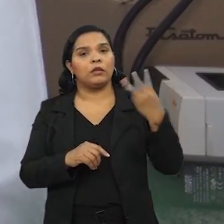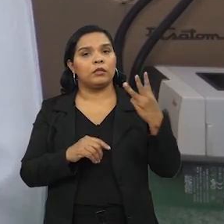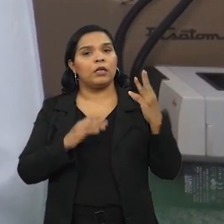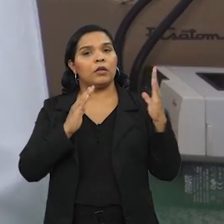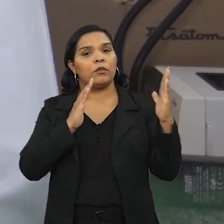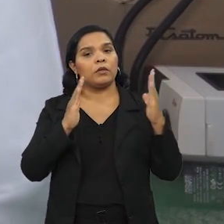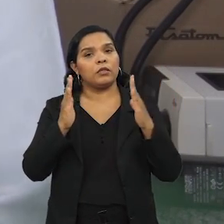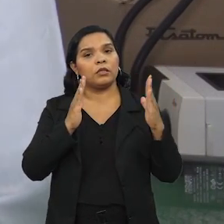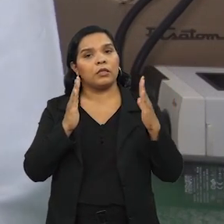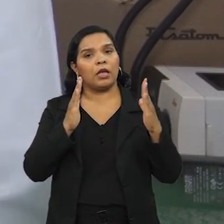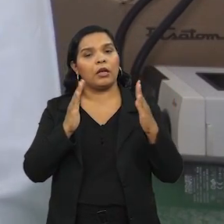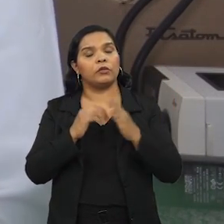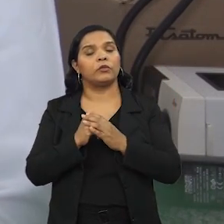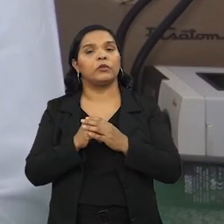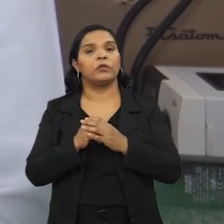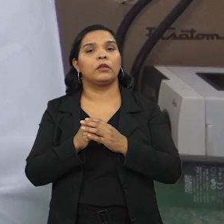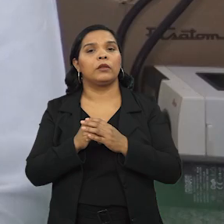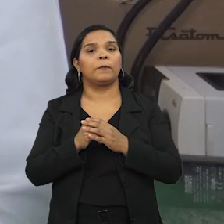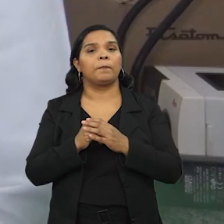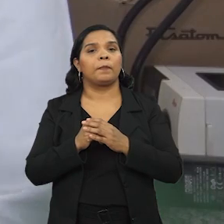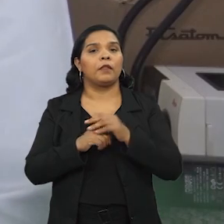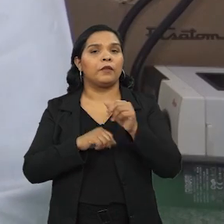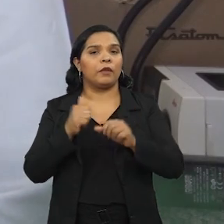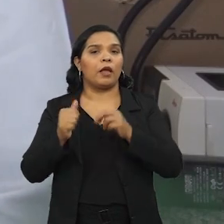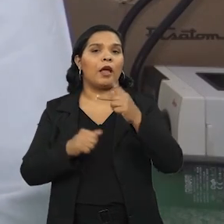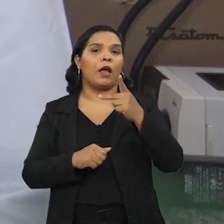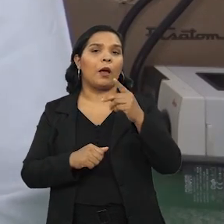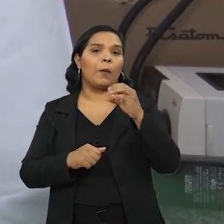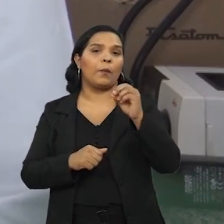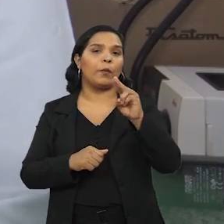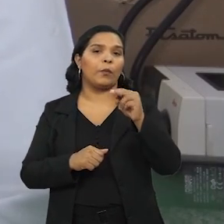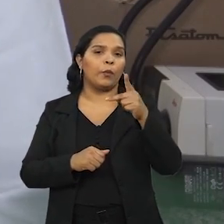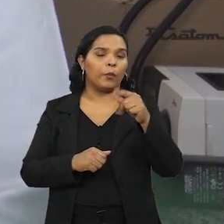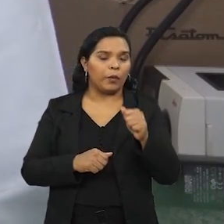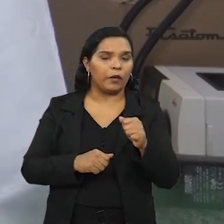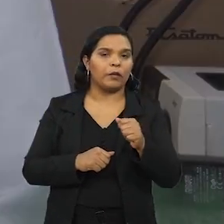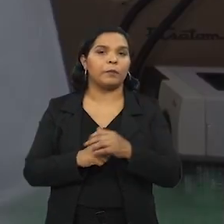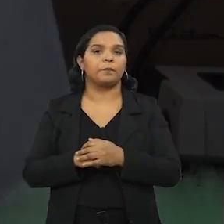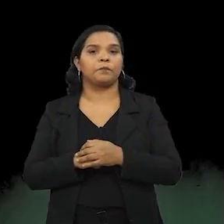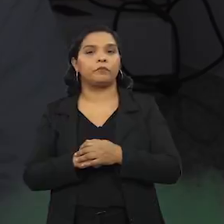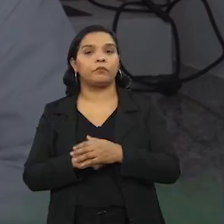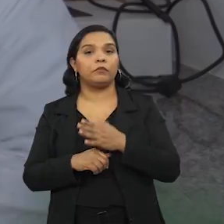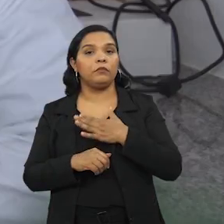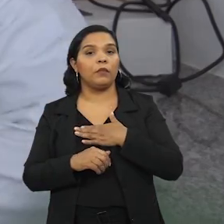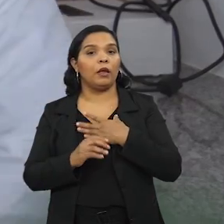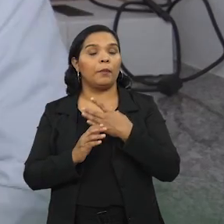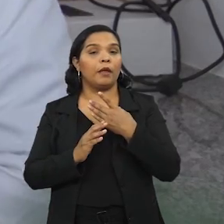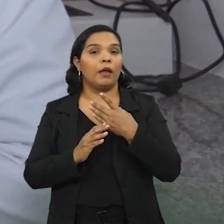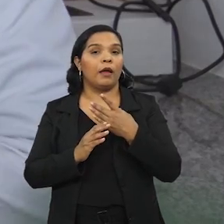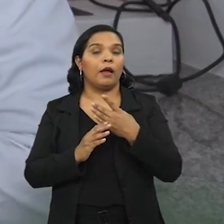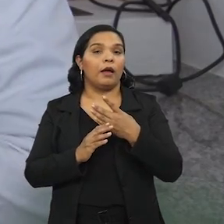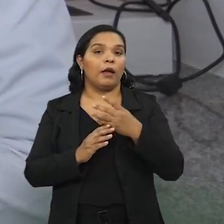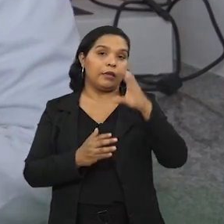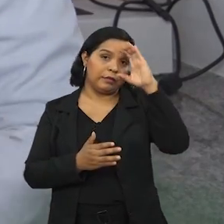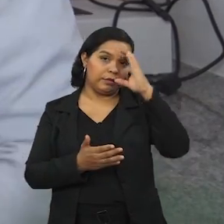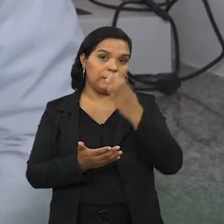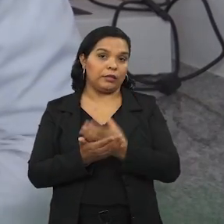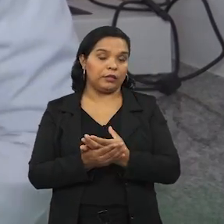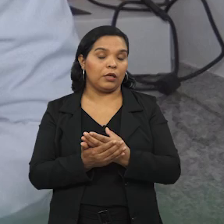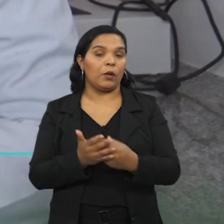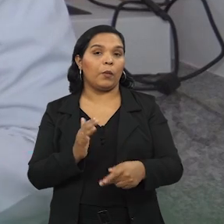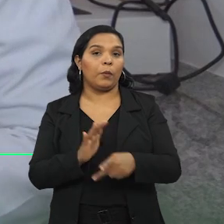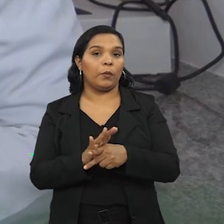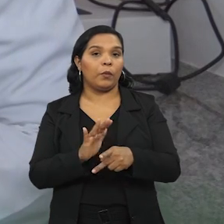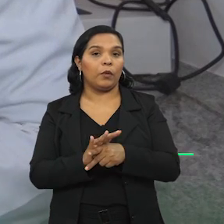e no seu terceiro estágio acaba evitando dela virar pupa antes do experimento estar completo. Minha dissertação ela é sobre um